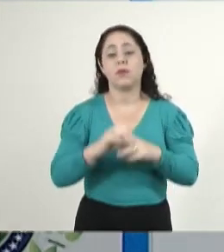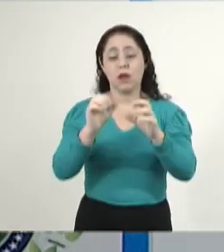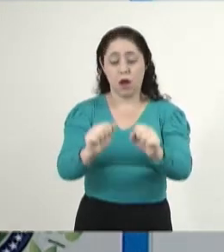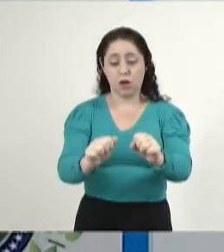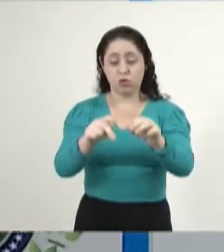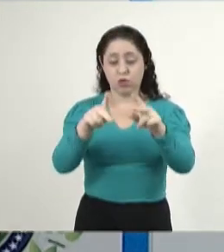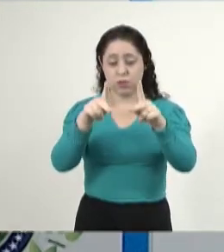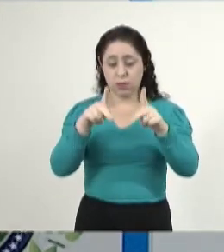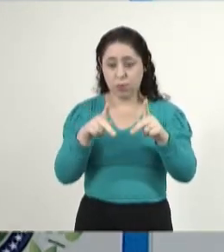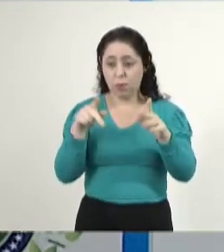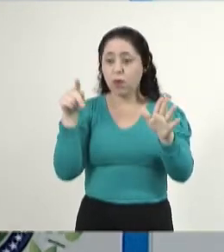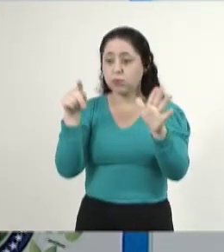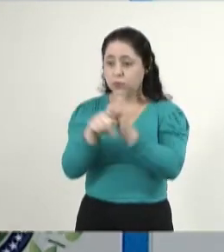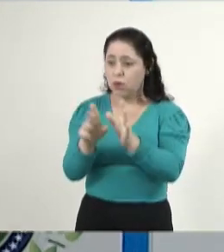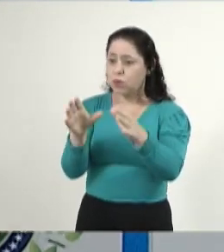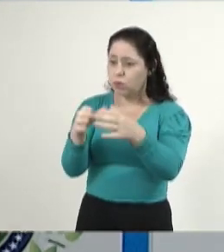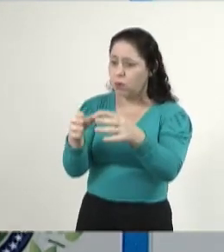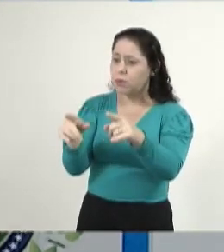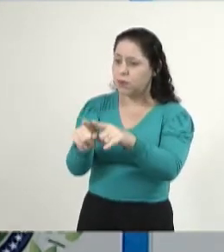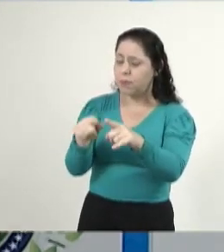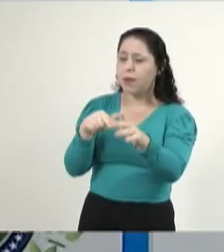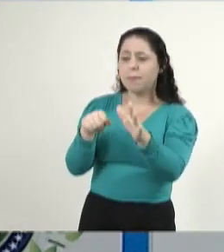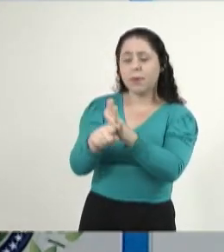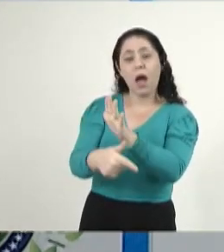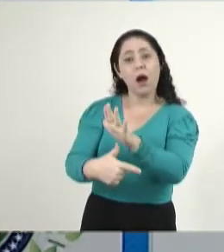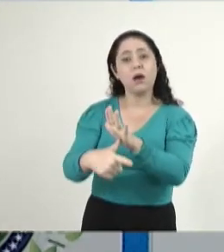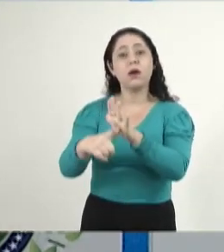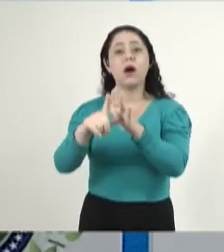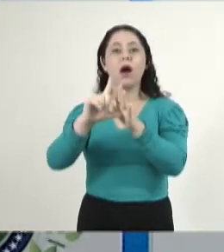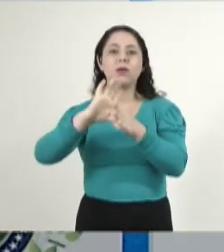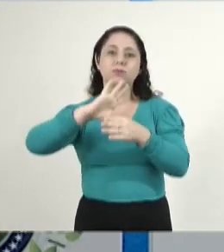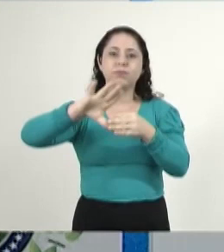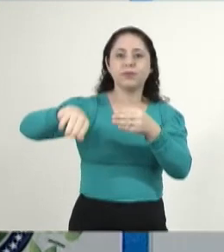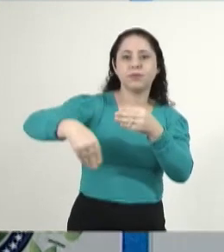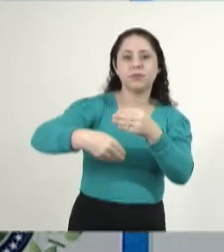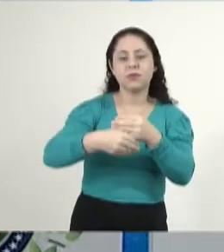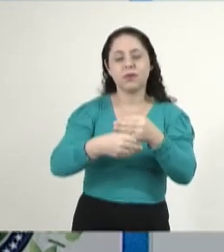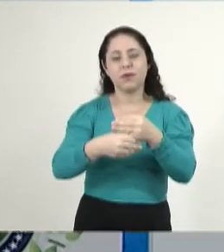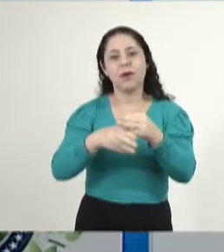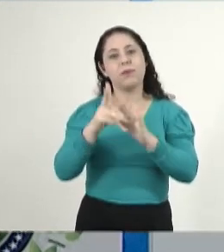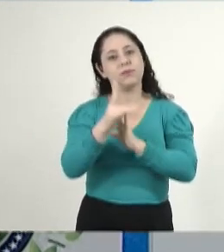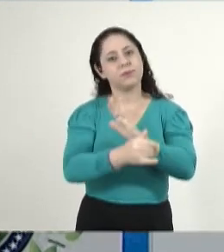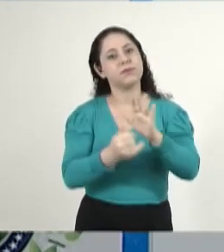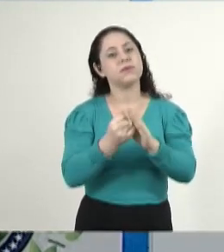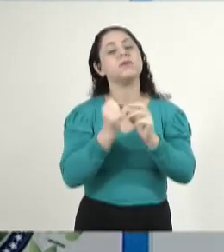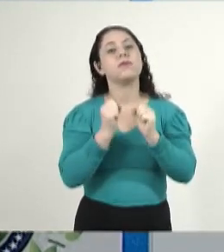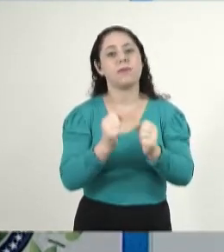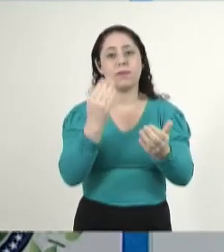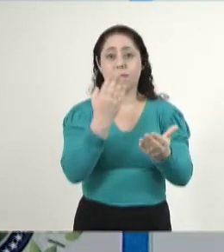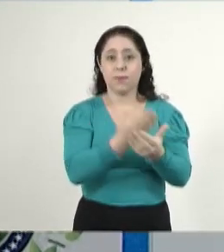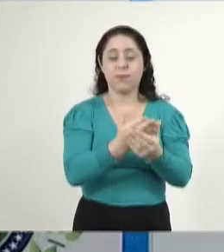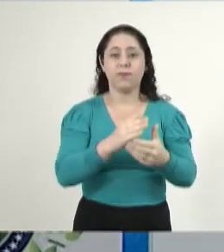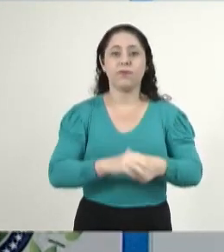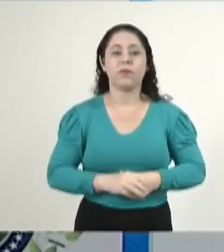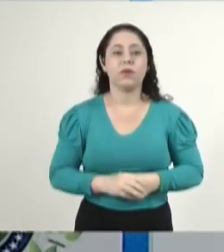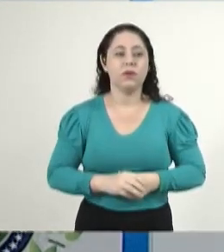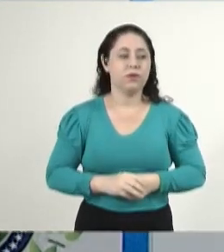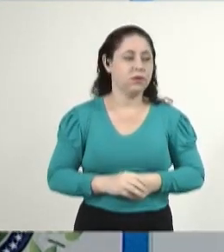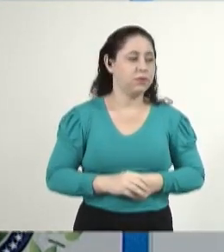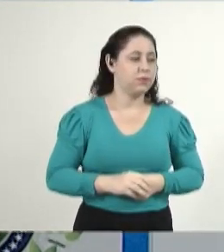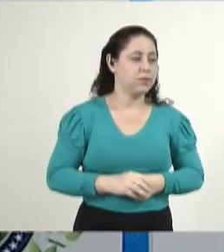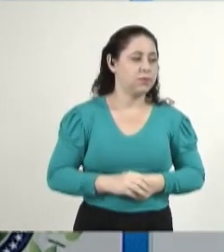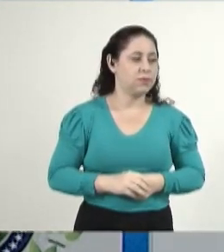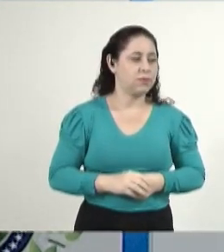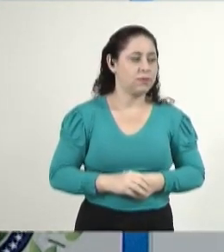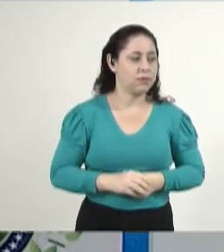e consultas à própria categoria agora vão precisar ser anexadas a esse projeto de lei para que ele possa tramitar aqui na Lemes. Nossa equipe conversou